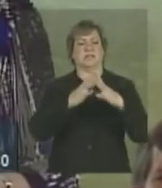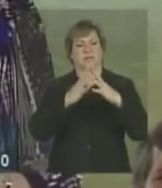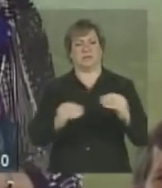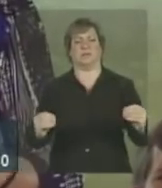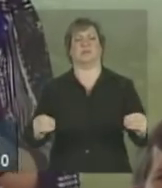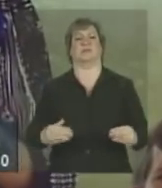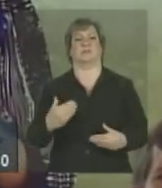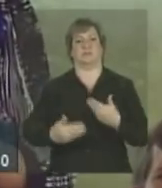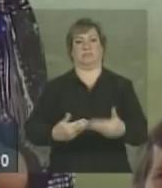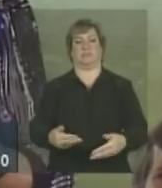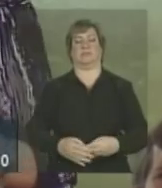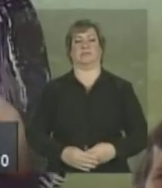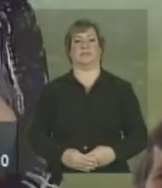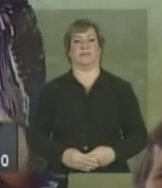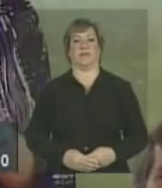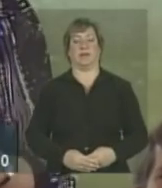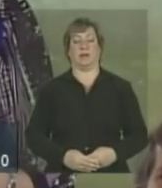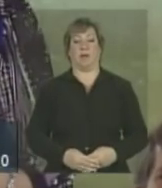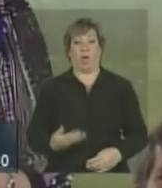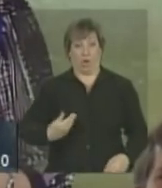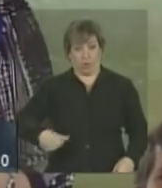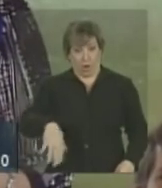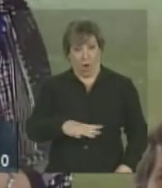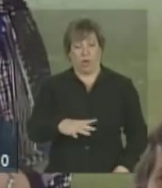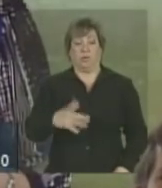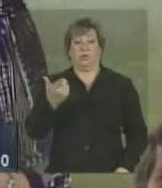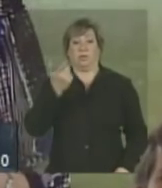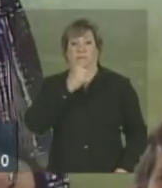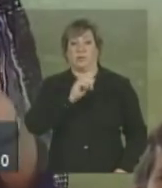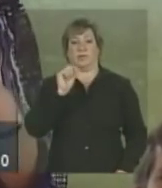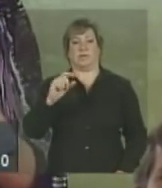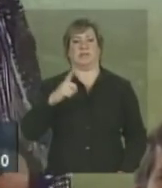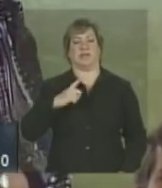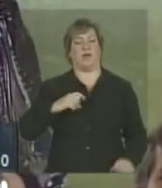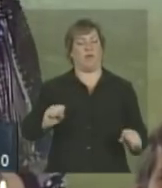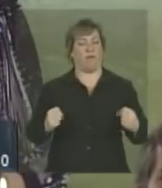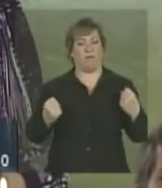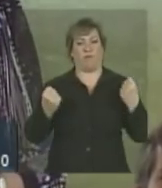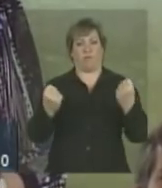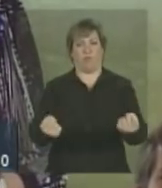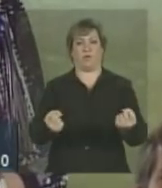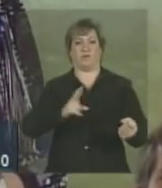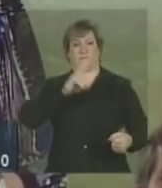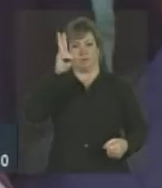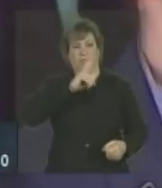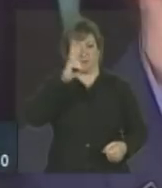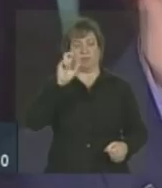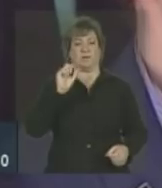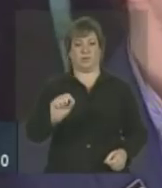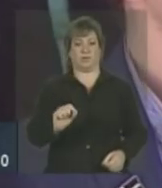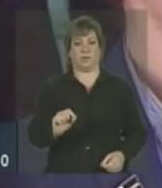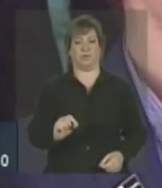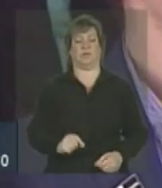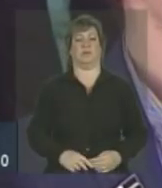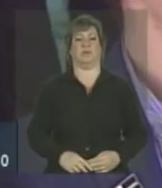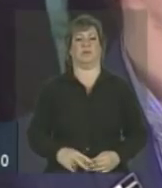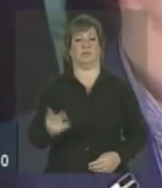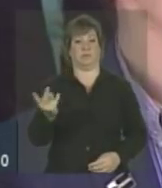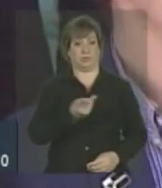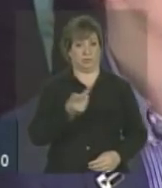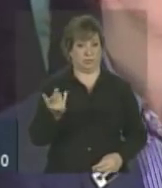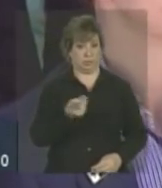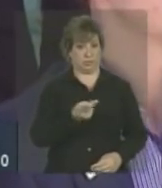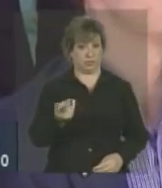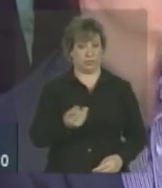caminho. Nós contamos com a força imensa das camisas